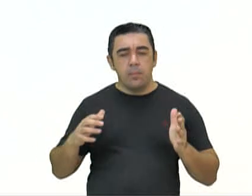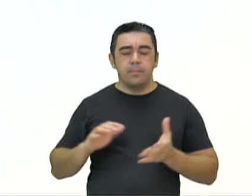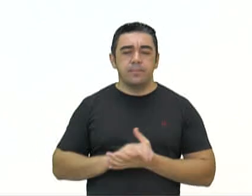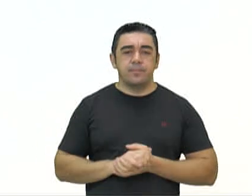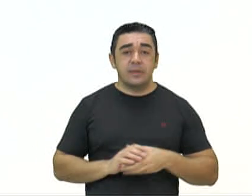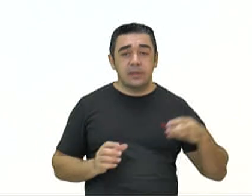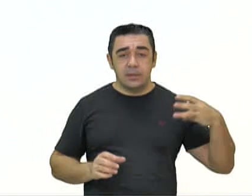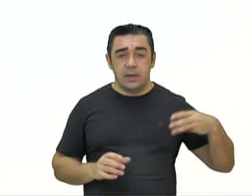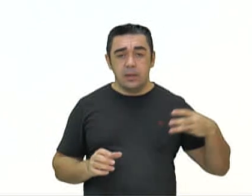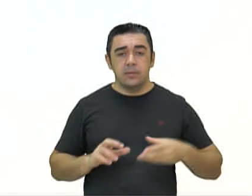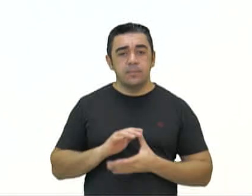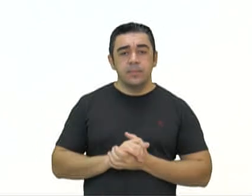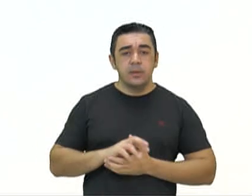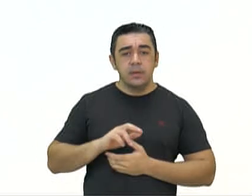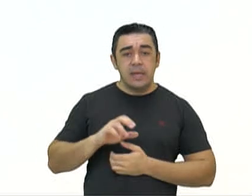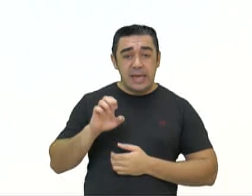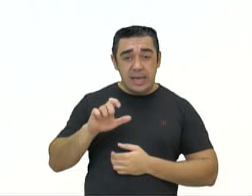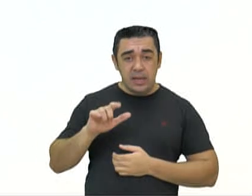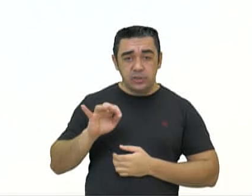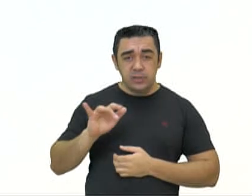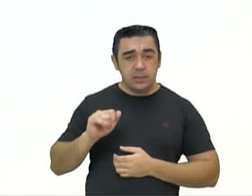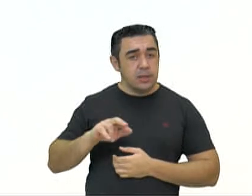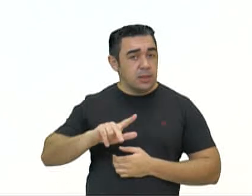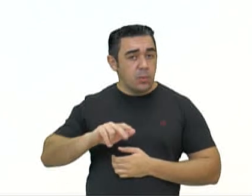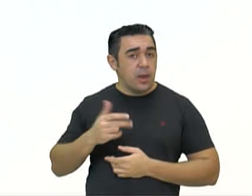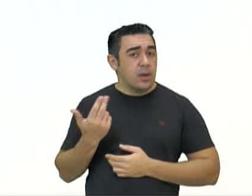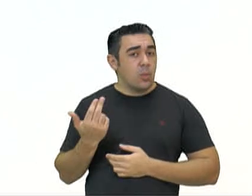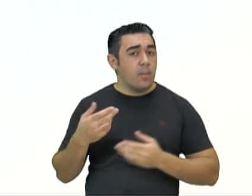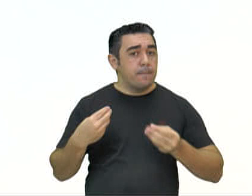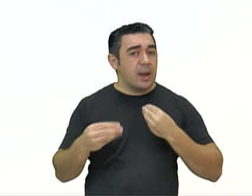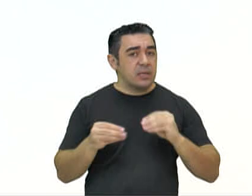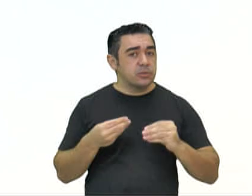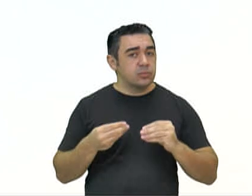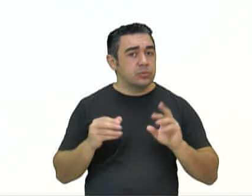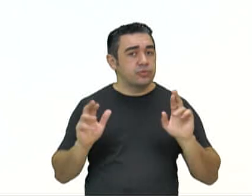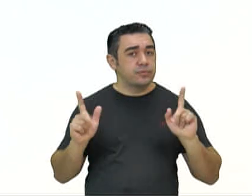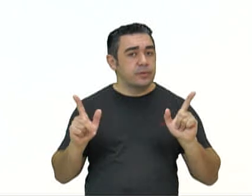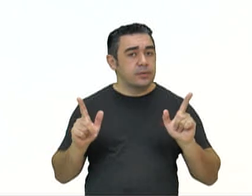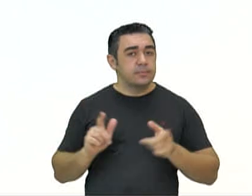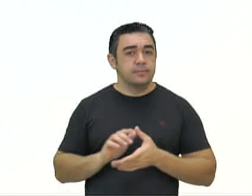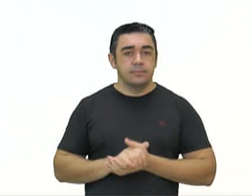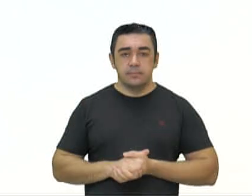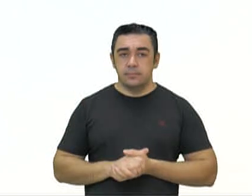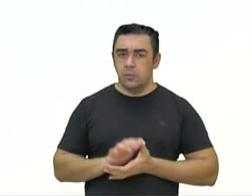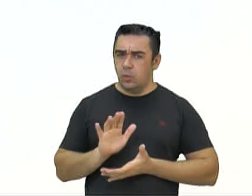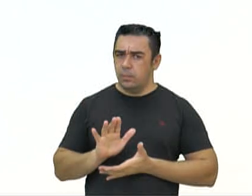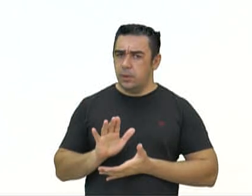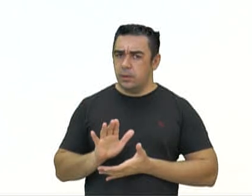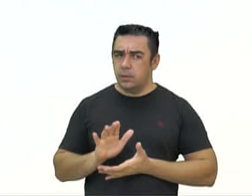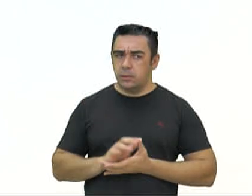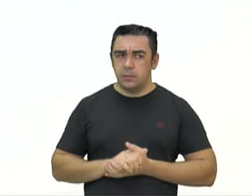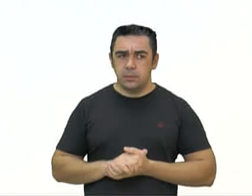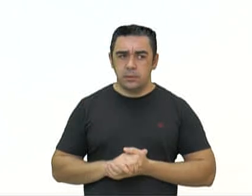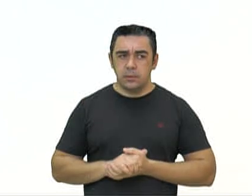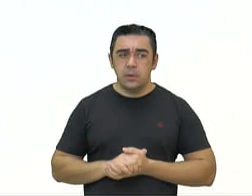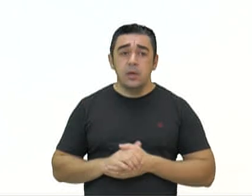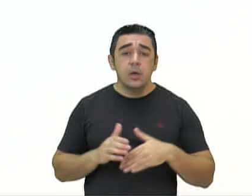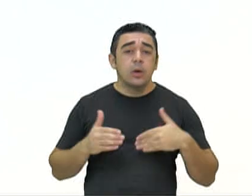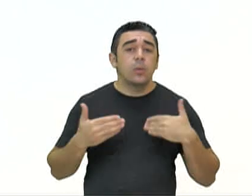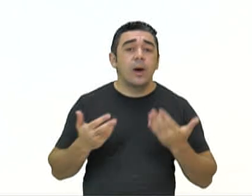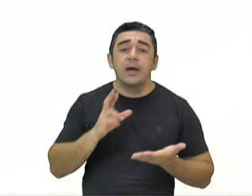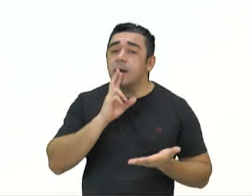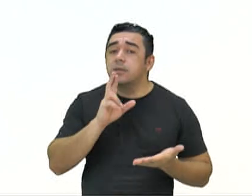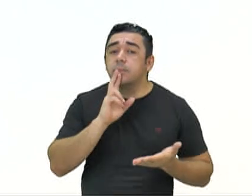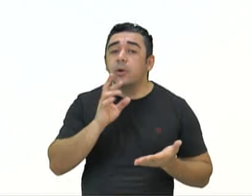elasticidade não é a mesma coisa que plasticidade. Opa, vamos lá. Quais as afirmações